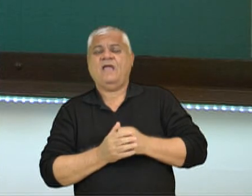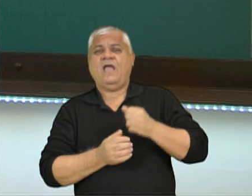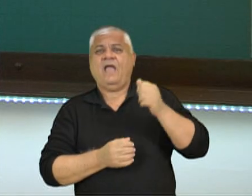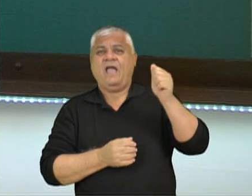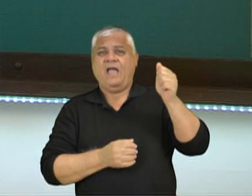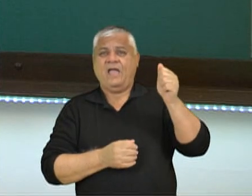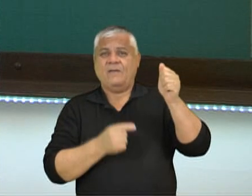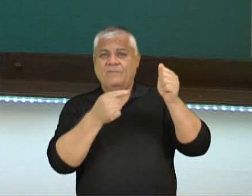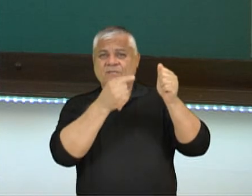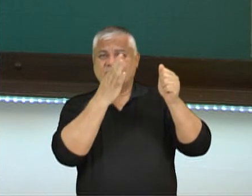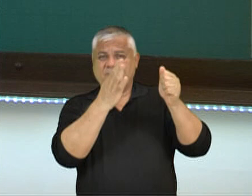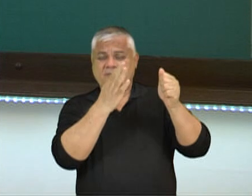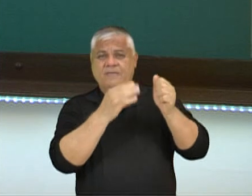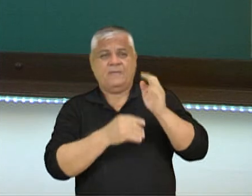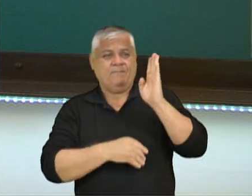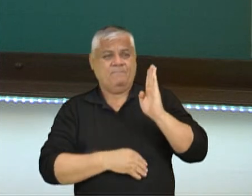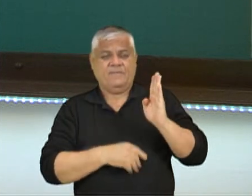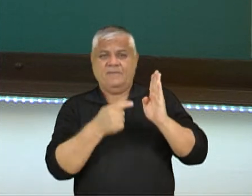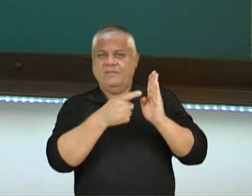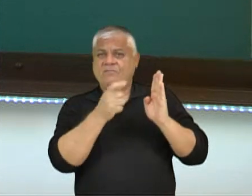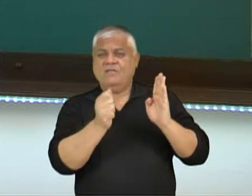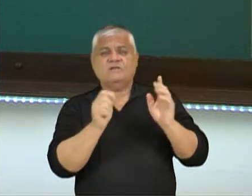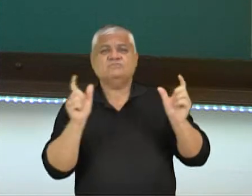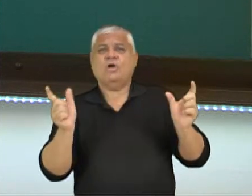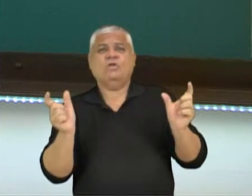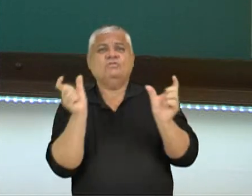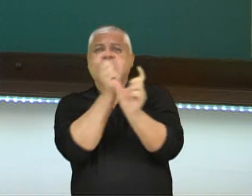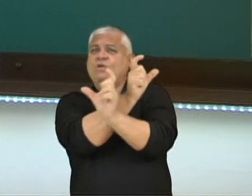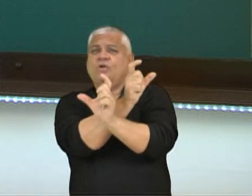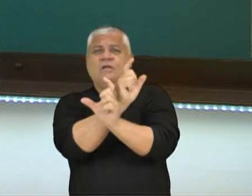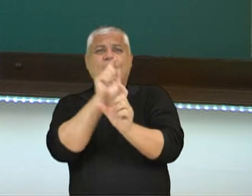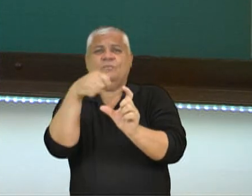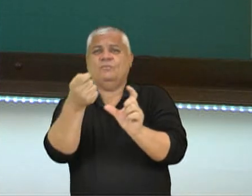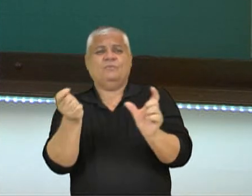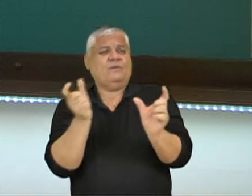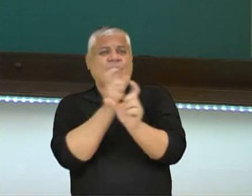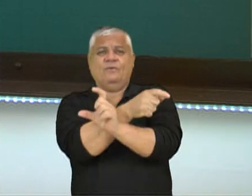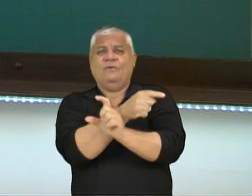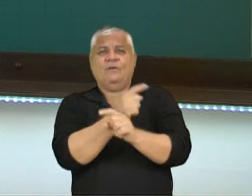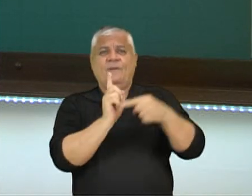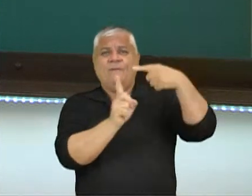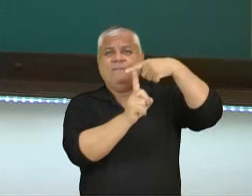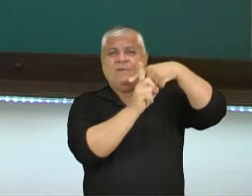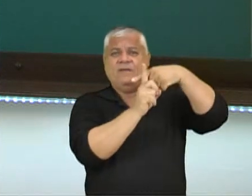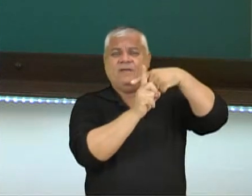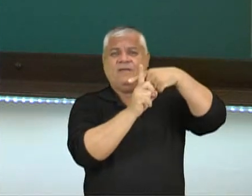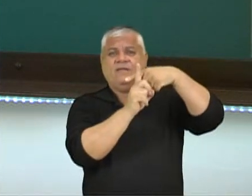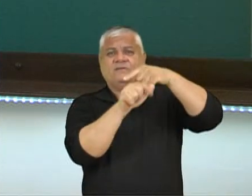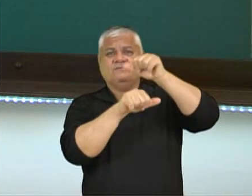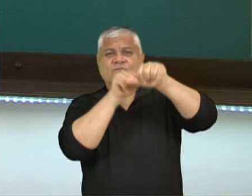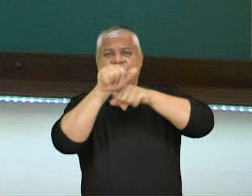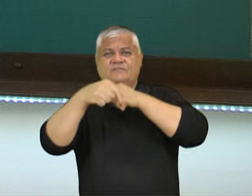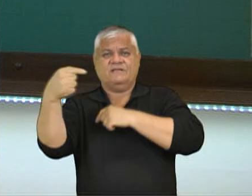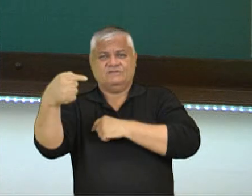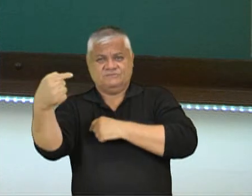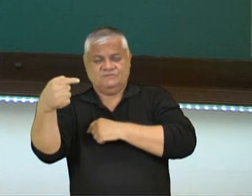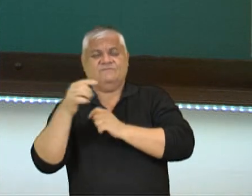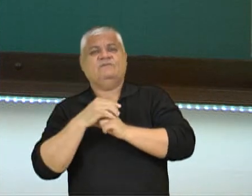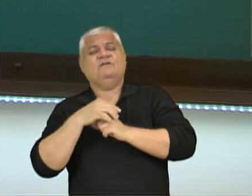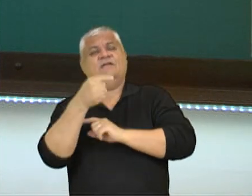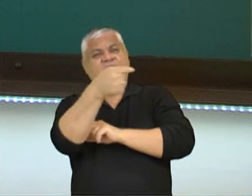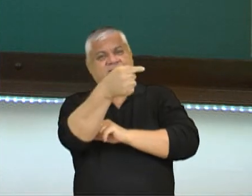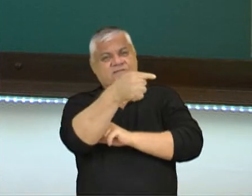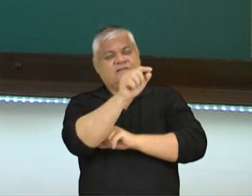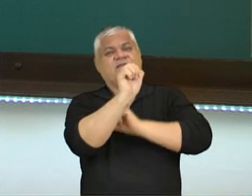B menos A. Houve uma inversão ali de sinais, né? Então, aonde eu tinha positivo, ficou negativo,